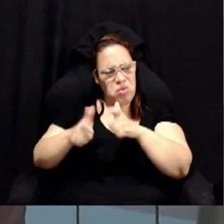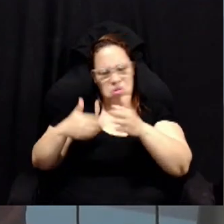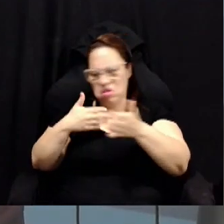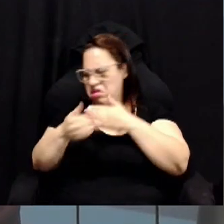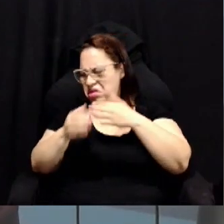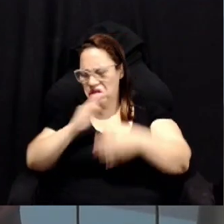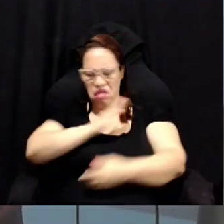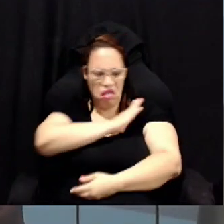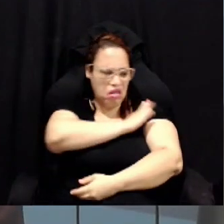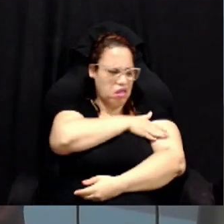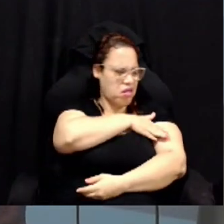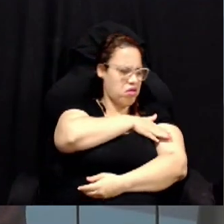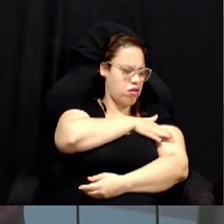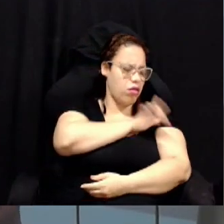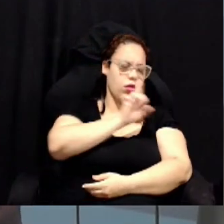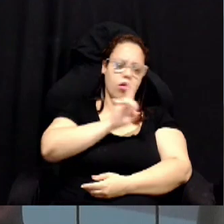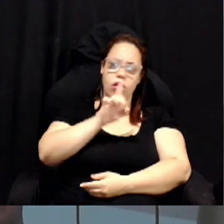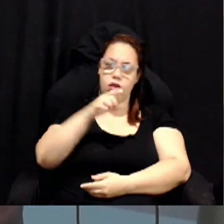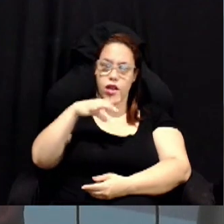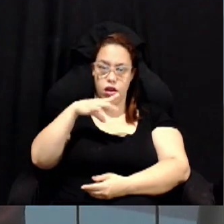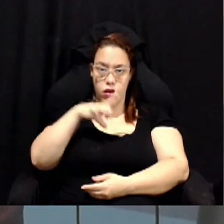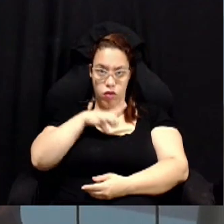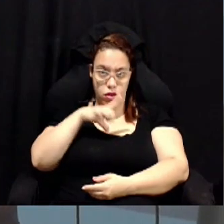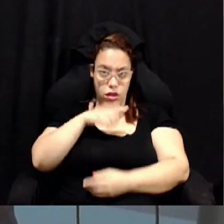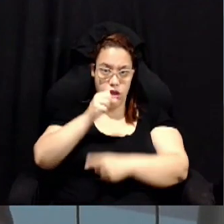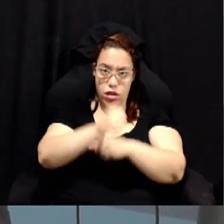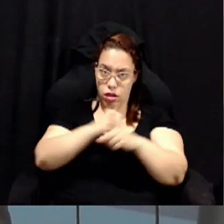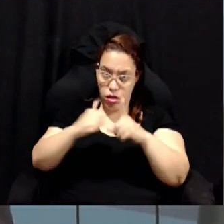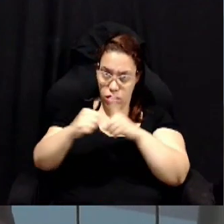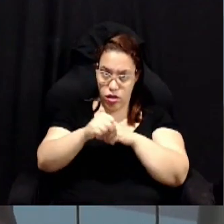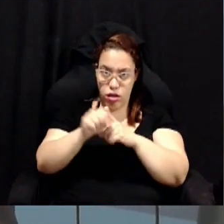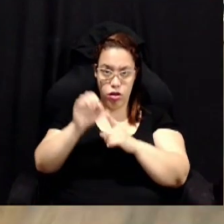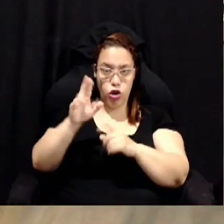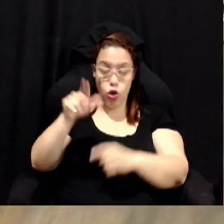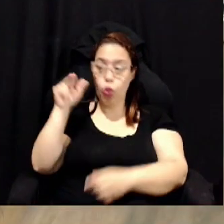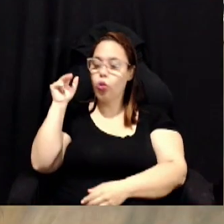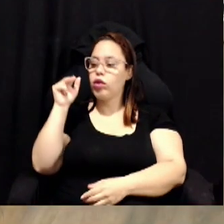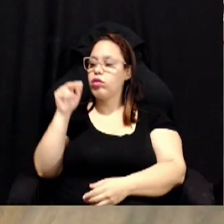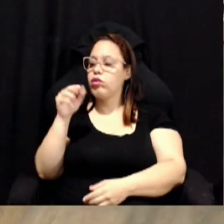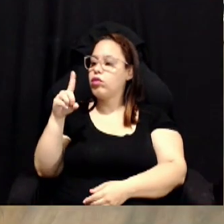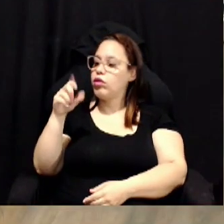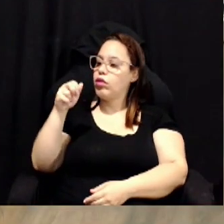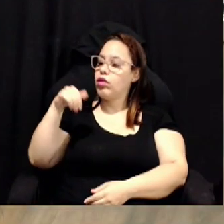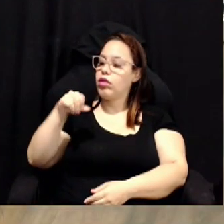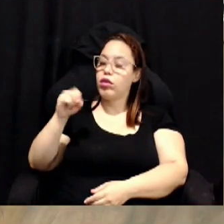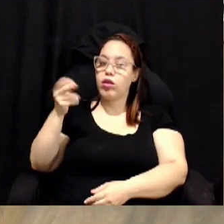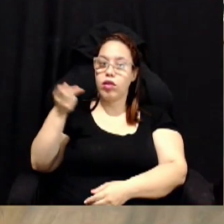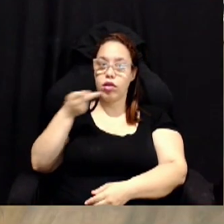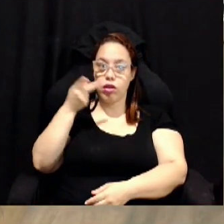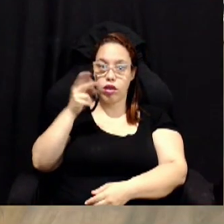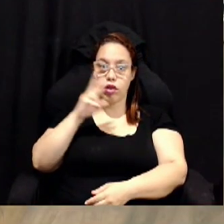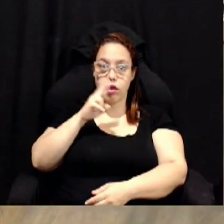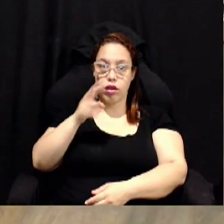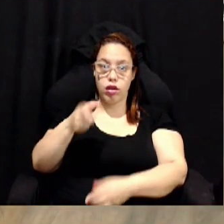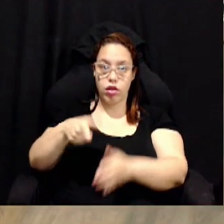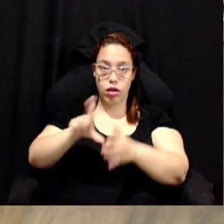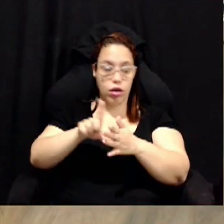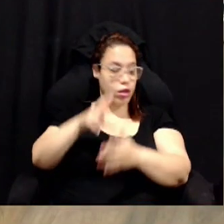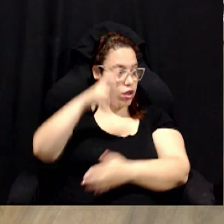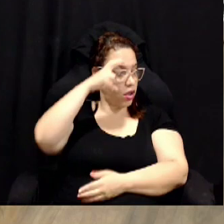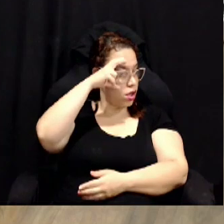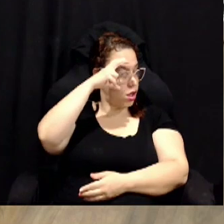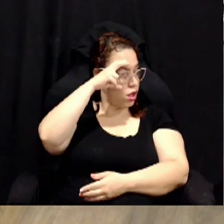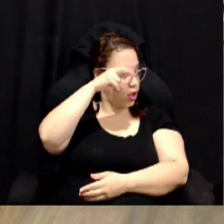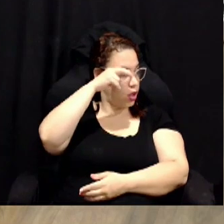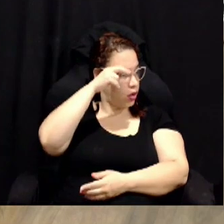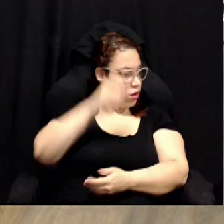velado, ele não deve existir na nossa sociedade jamais. Dani, já quero ouvir sua resposta antes, Carlinhos.